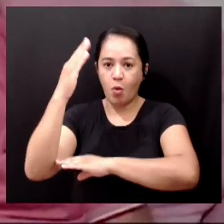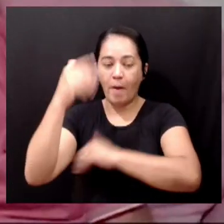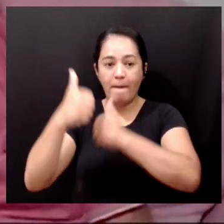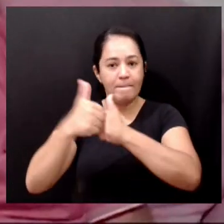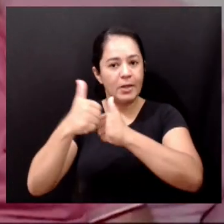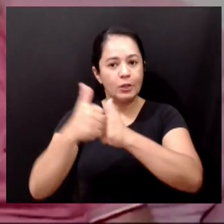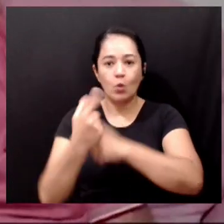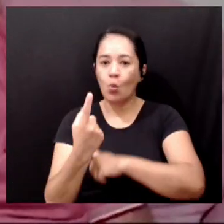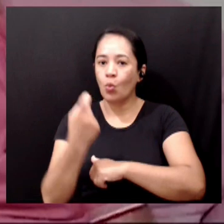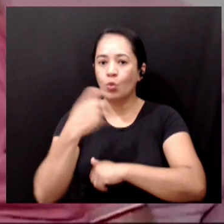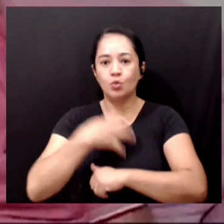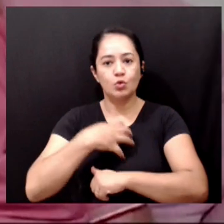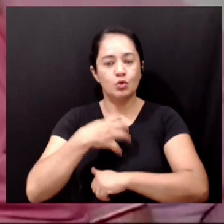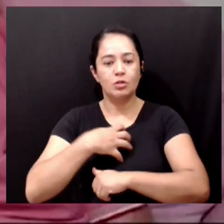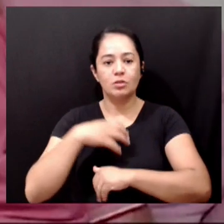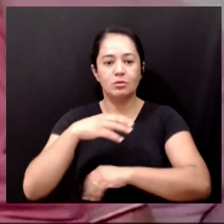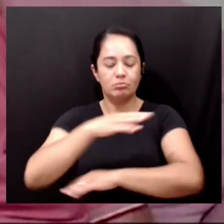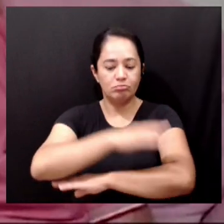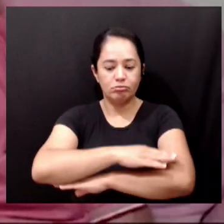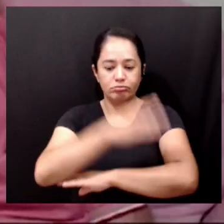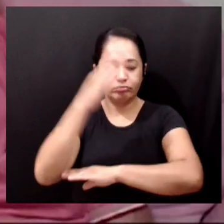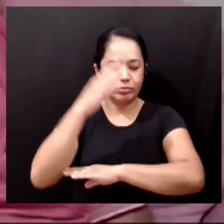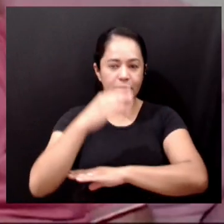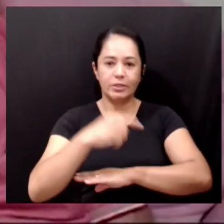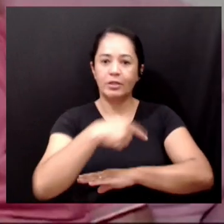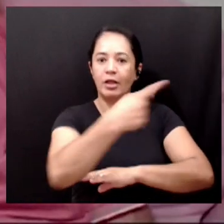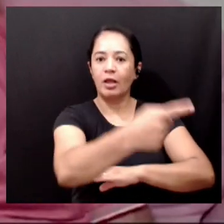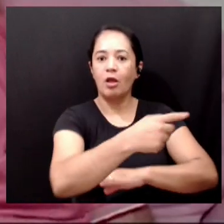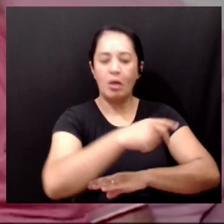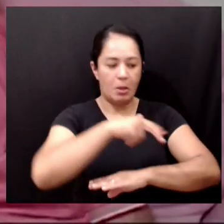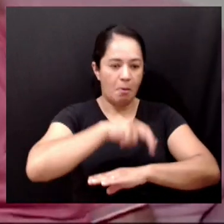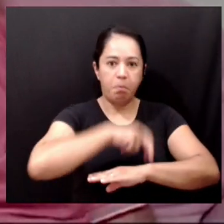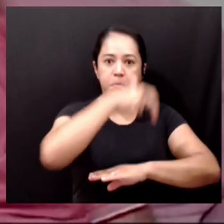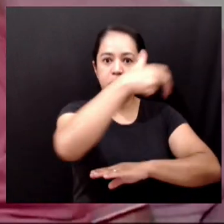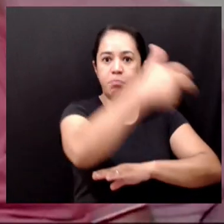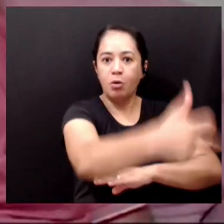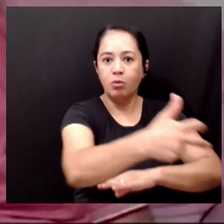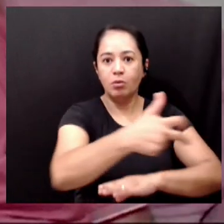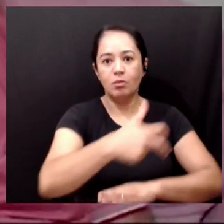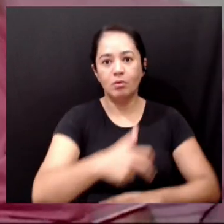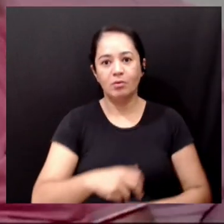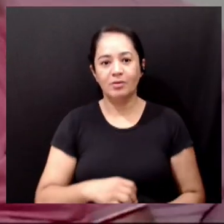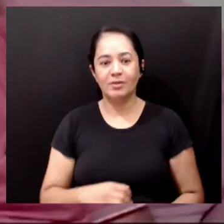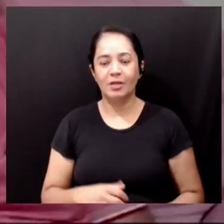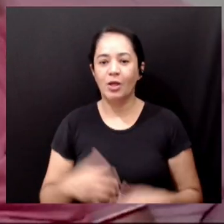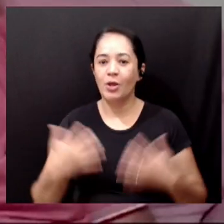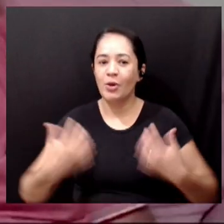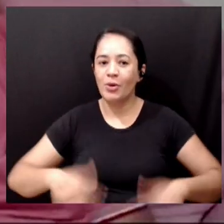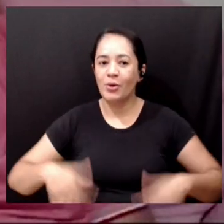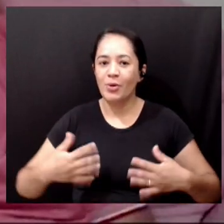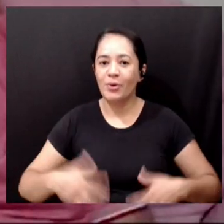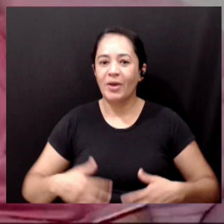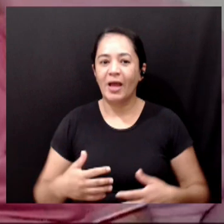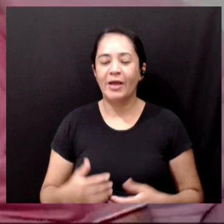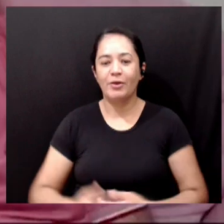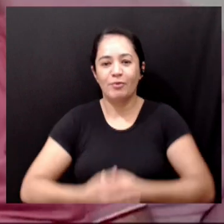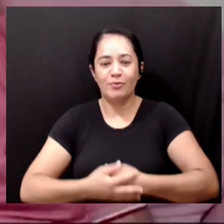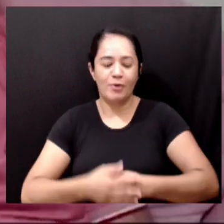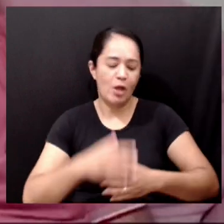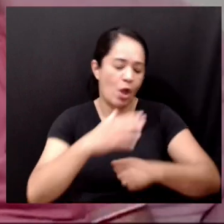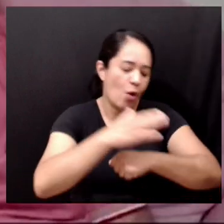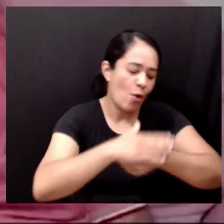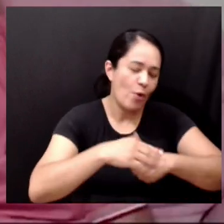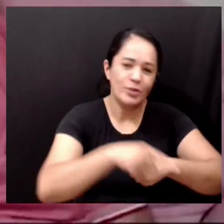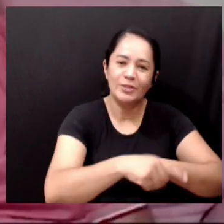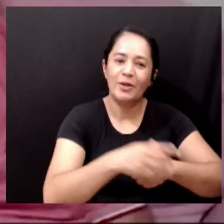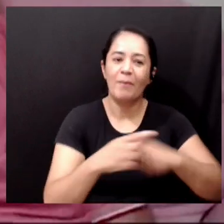minha sacada, pelo lado de fora do 7º andar. Aí eu pude acudir ele, porque a sacada estava aberta, eu entrei e